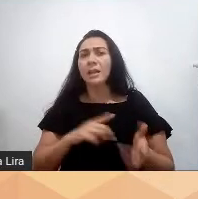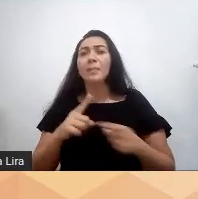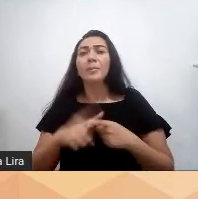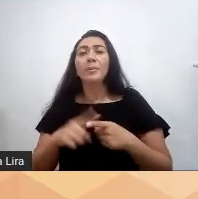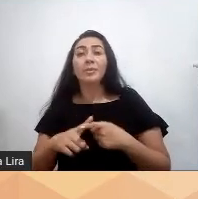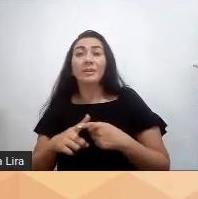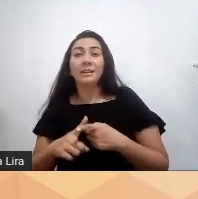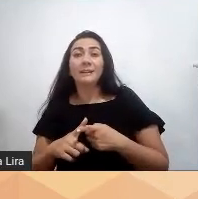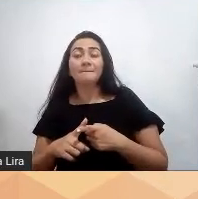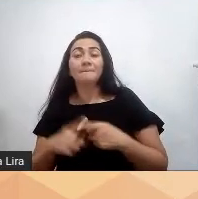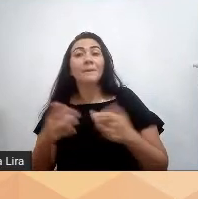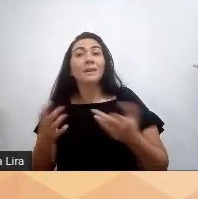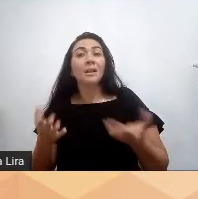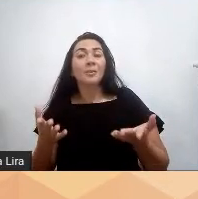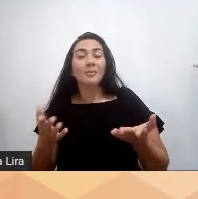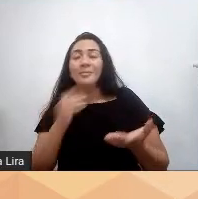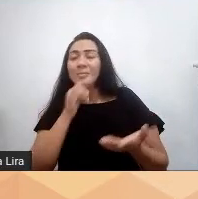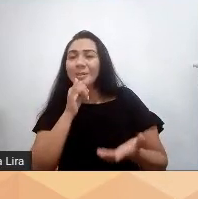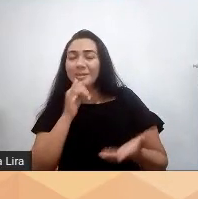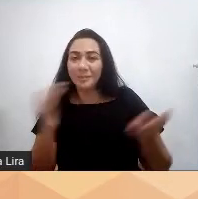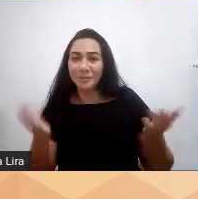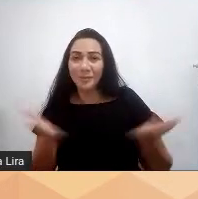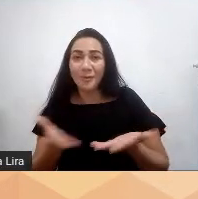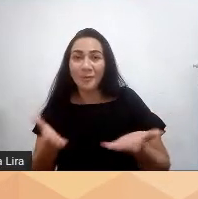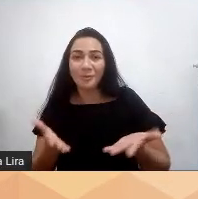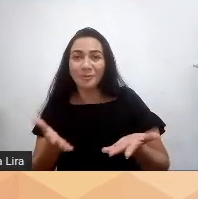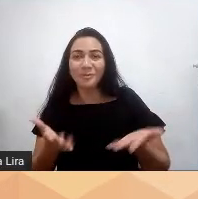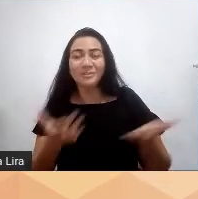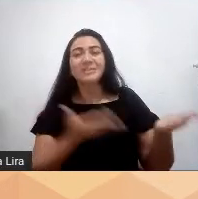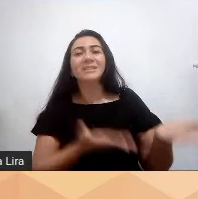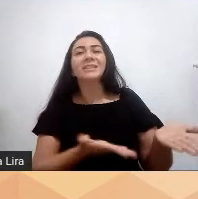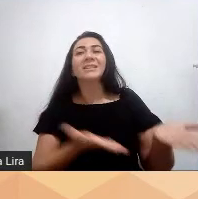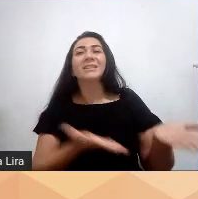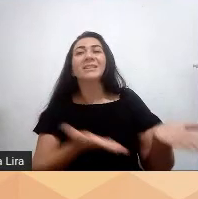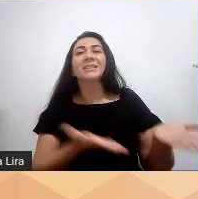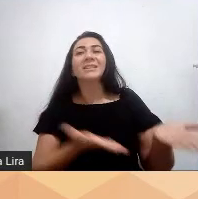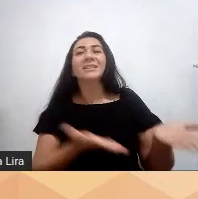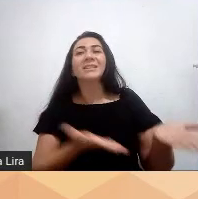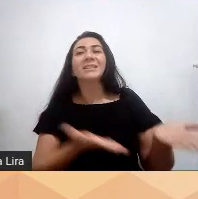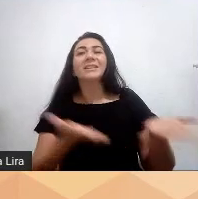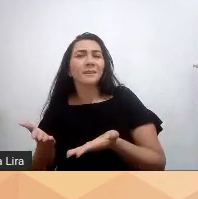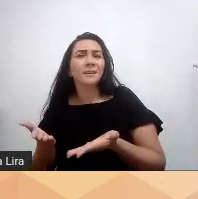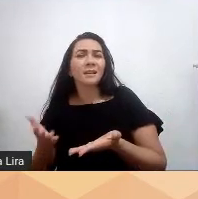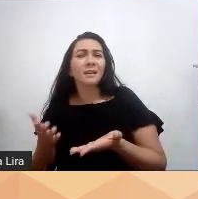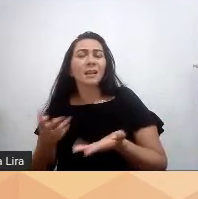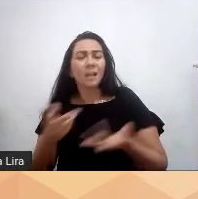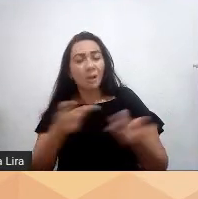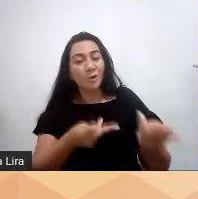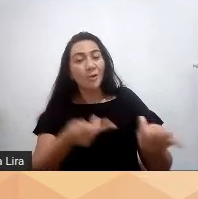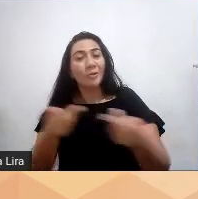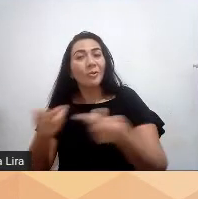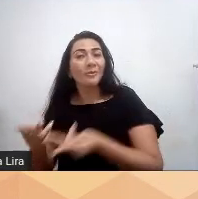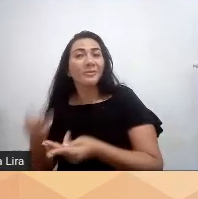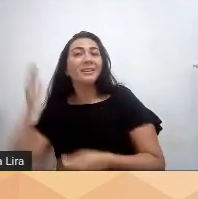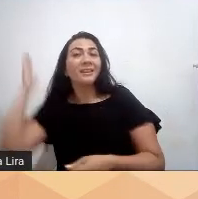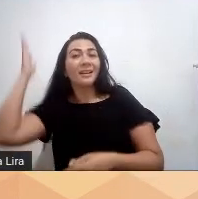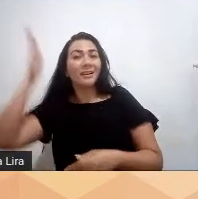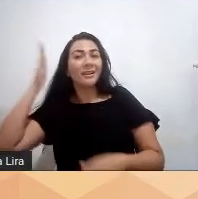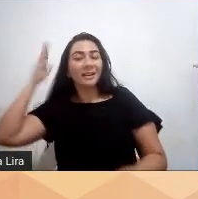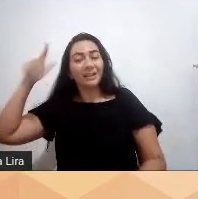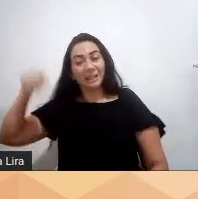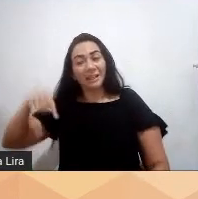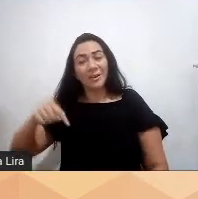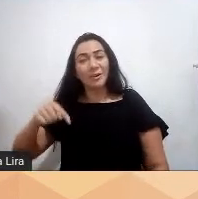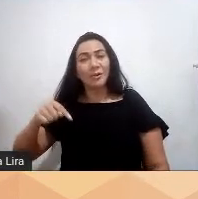para vocês, veio por intermédio de uma colaboração que eu fiz, né, do livro do Porquê Precisamos de